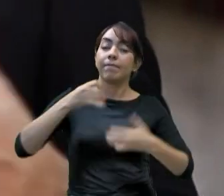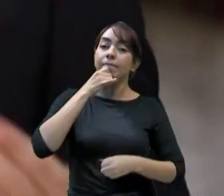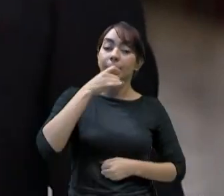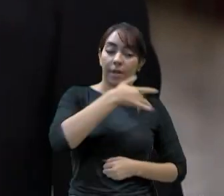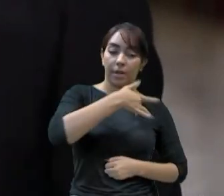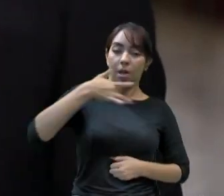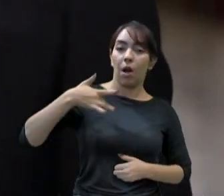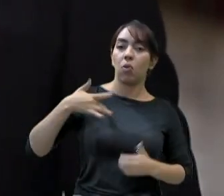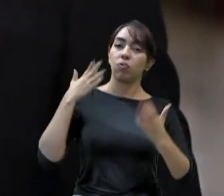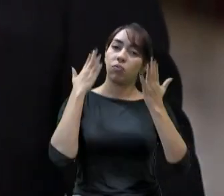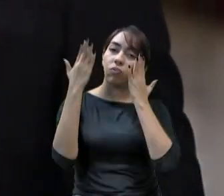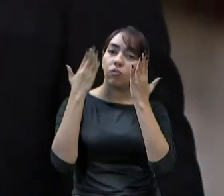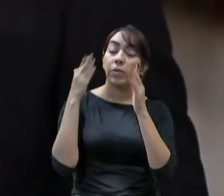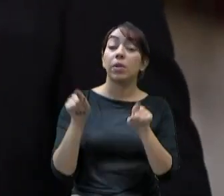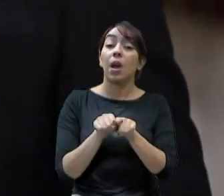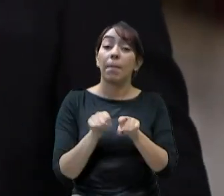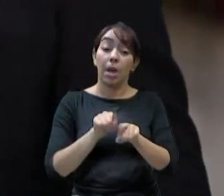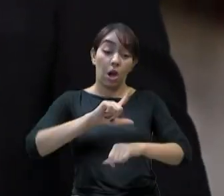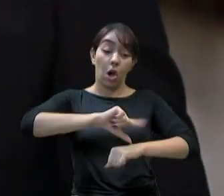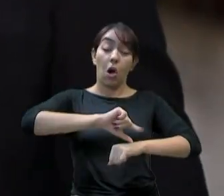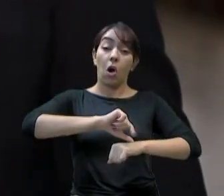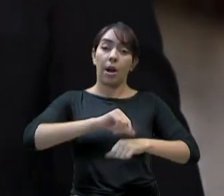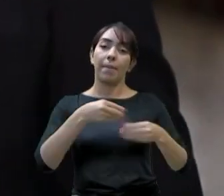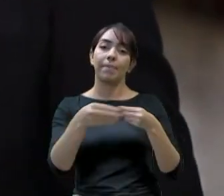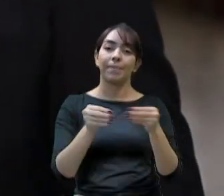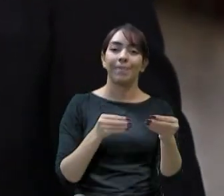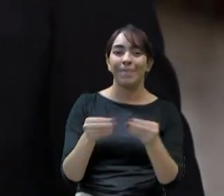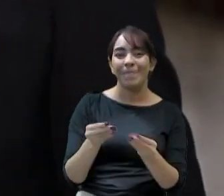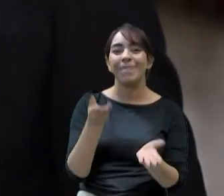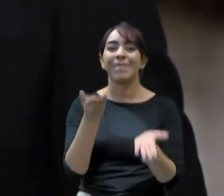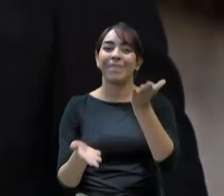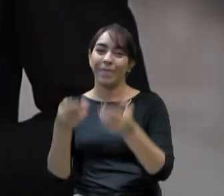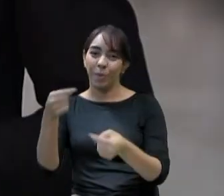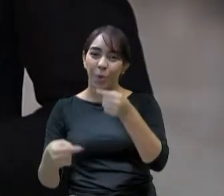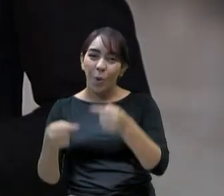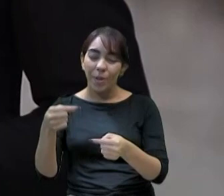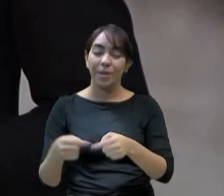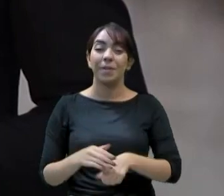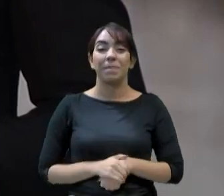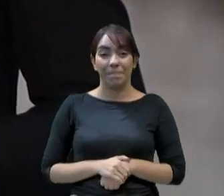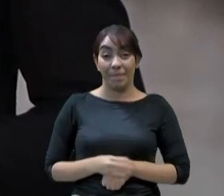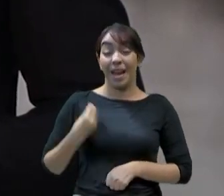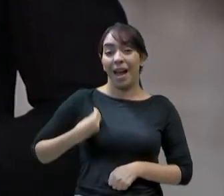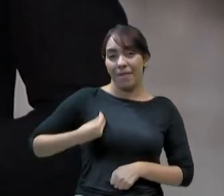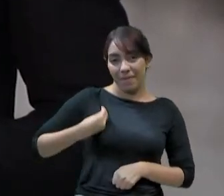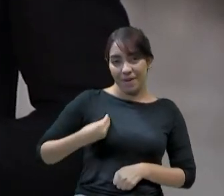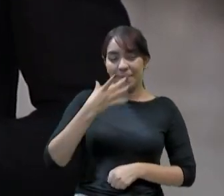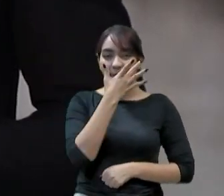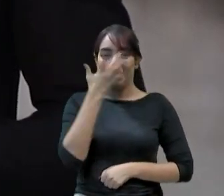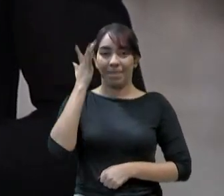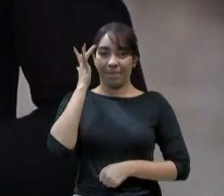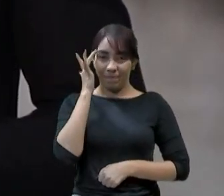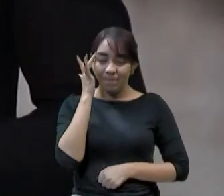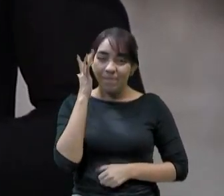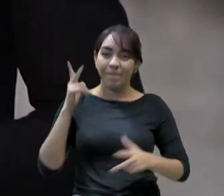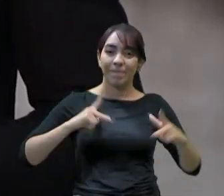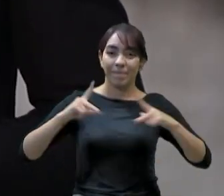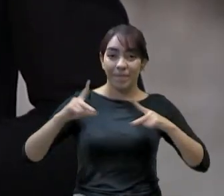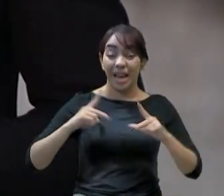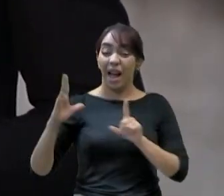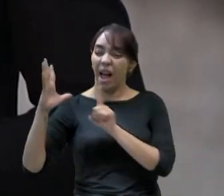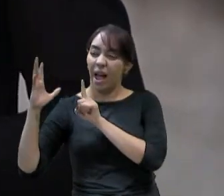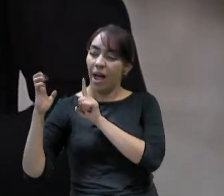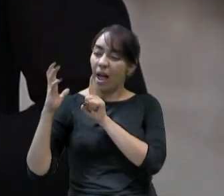mental, flexibilidade de horários e políticas de equilíbrio entre o trabalho e a vida pessoal. O assédio moral é definido como um comportamento abusivo